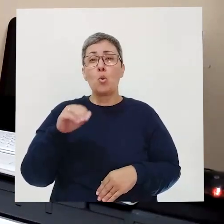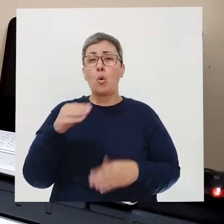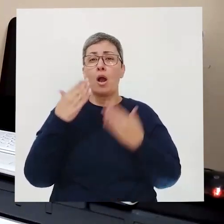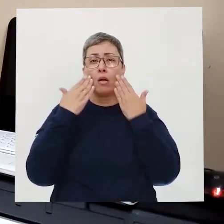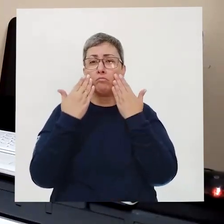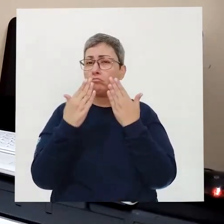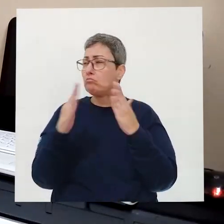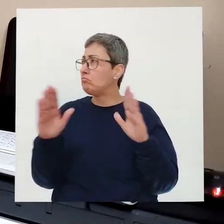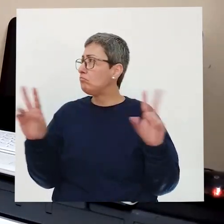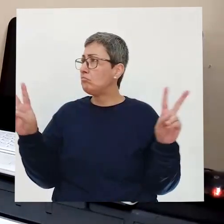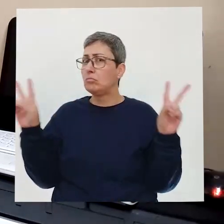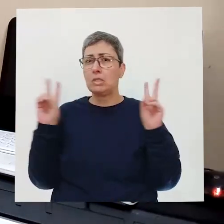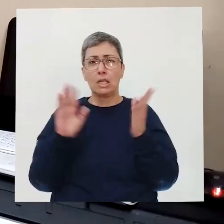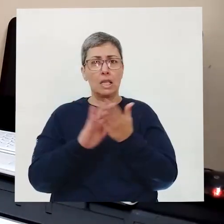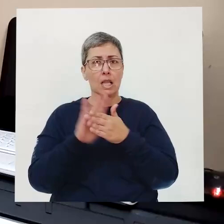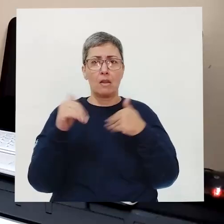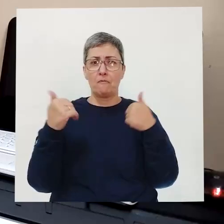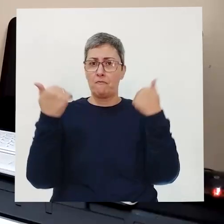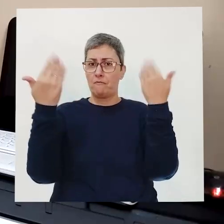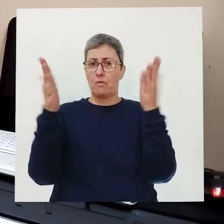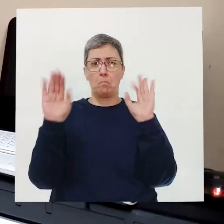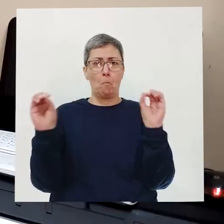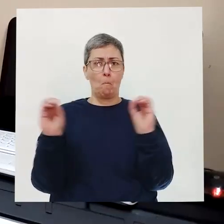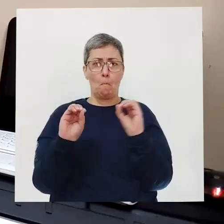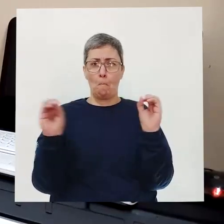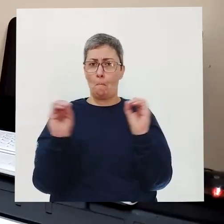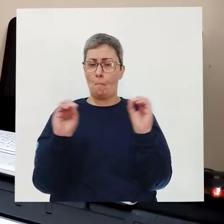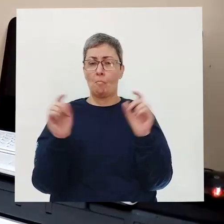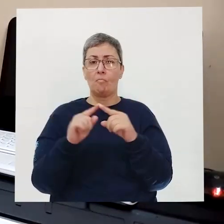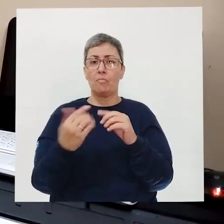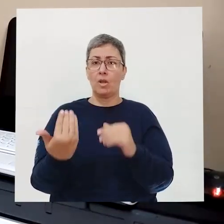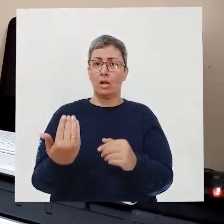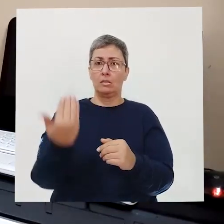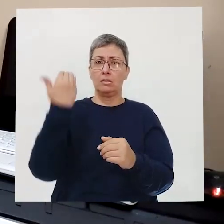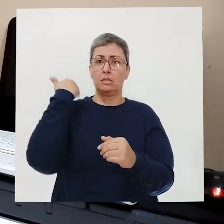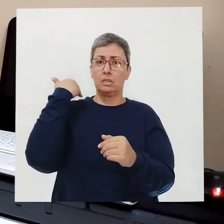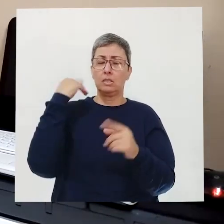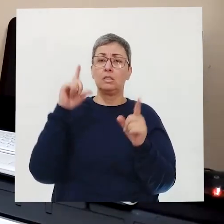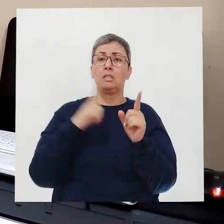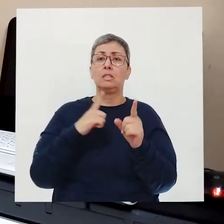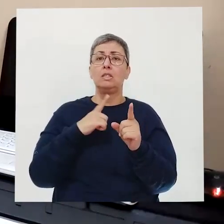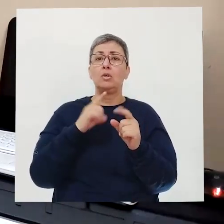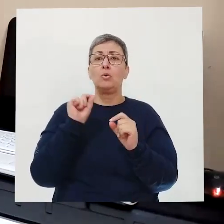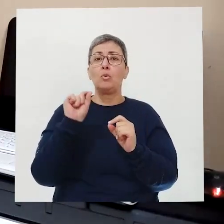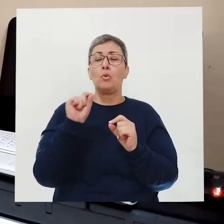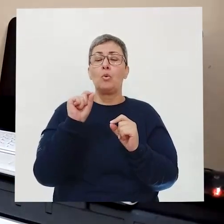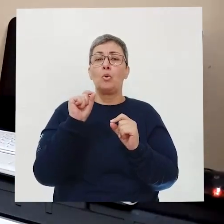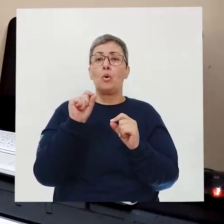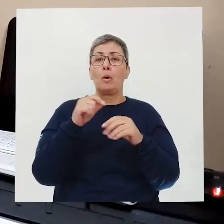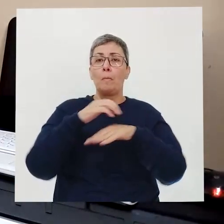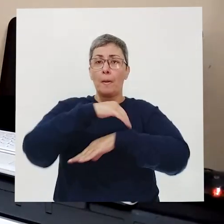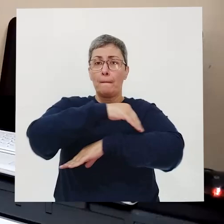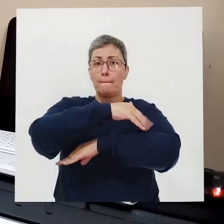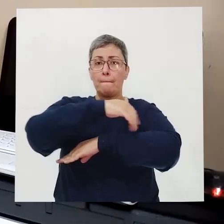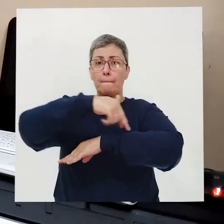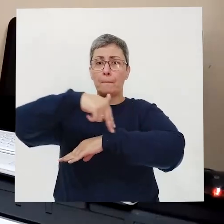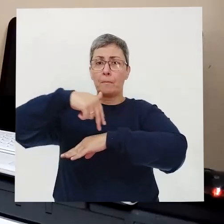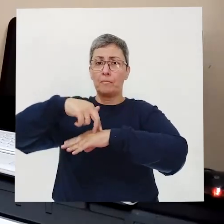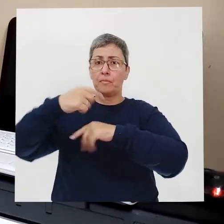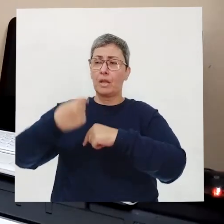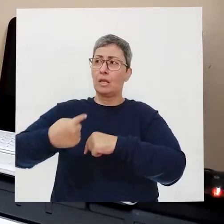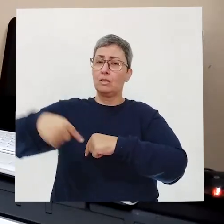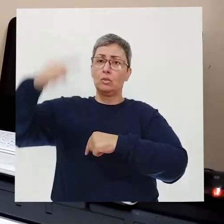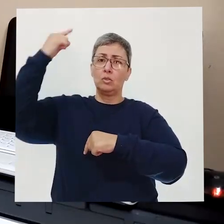viram nada fora da caverna. Atrás dos prisioneiros havia uma passarela e atrás